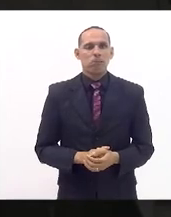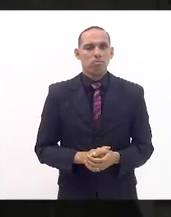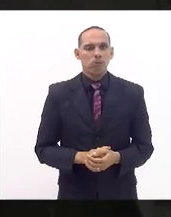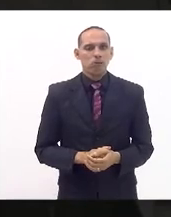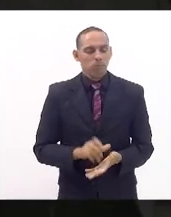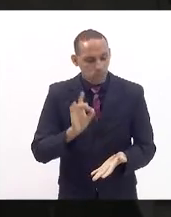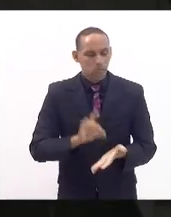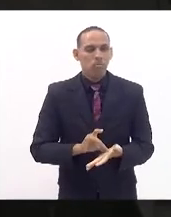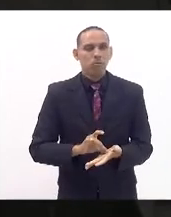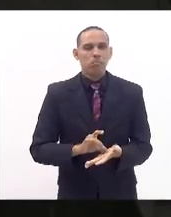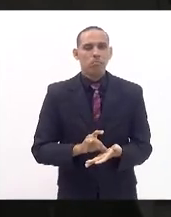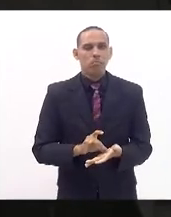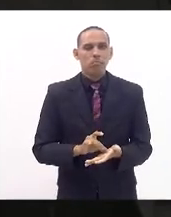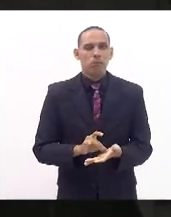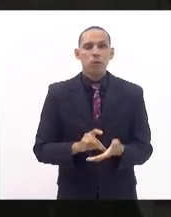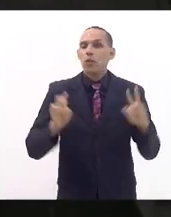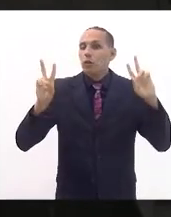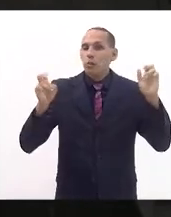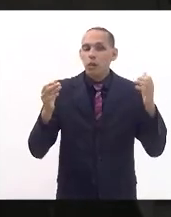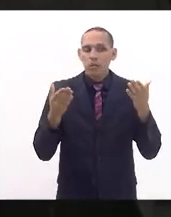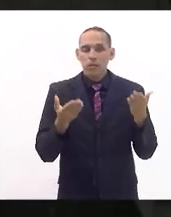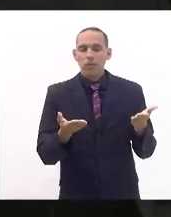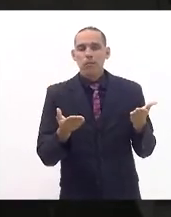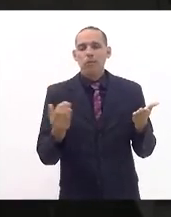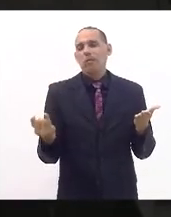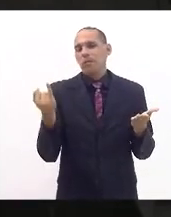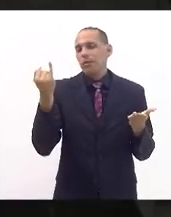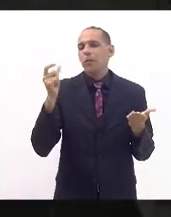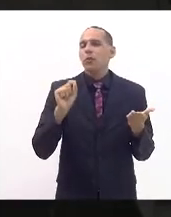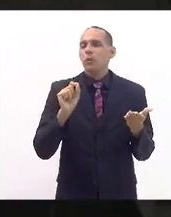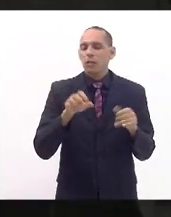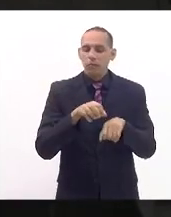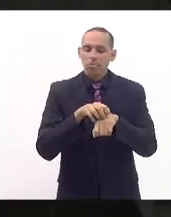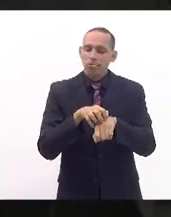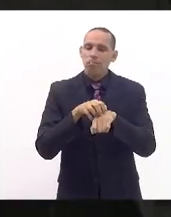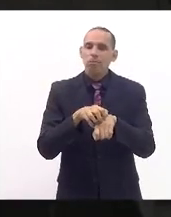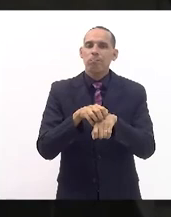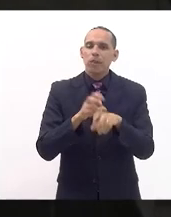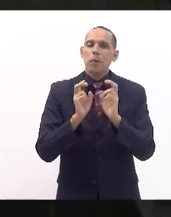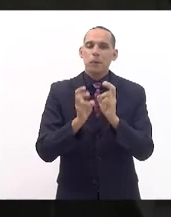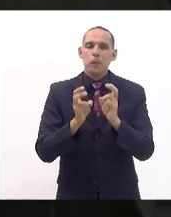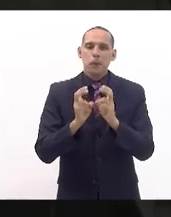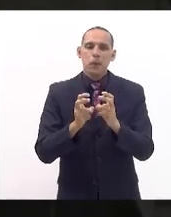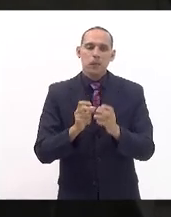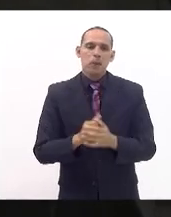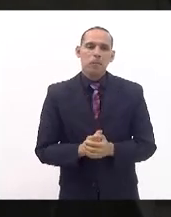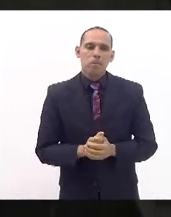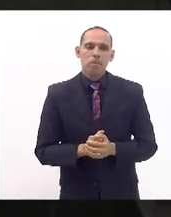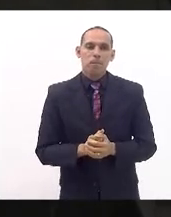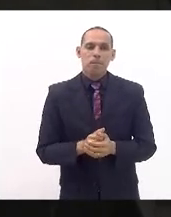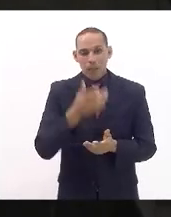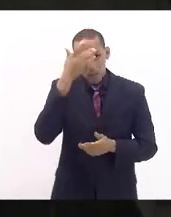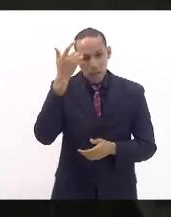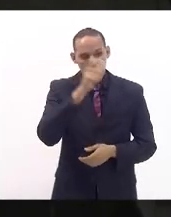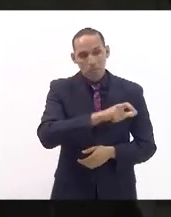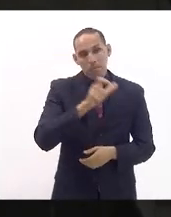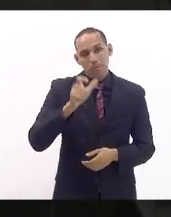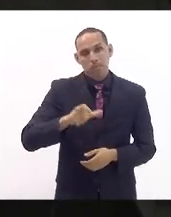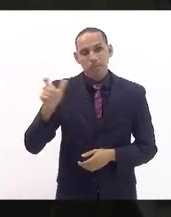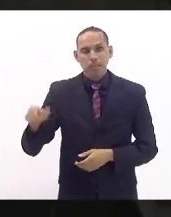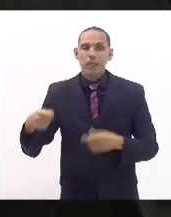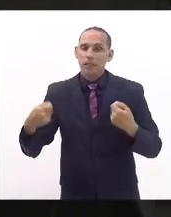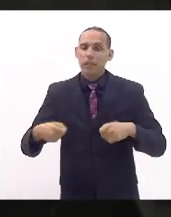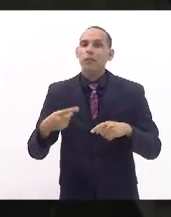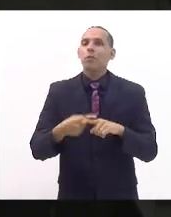definitivamente sobre esse tema tão relevante que é o nosso transporte ferroviário de passageiros. Porque